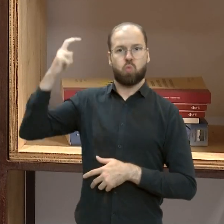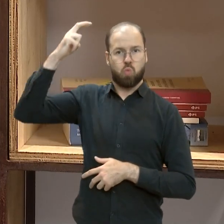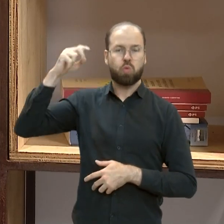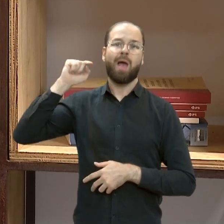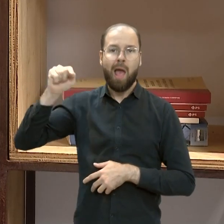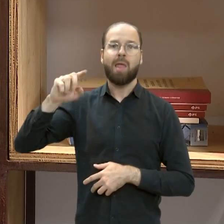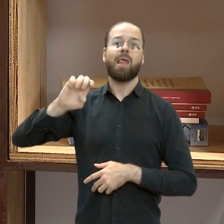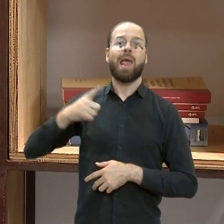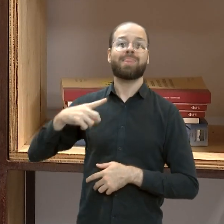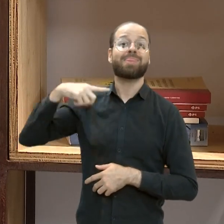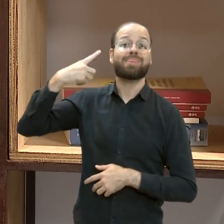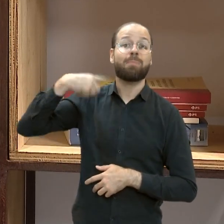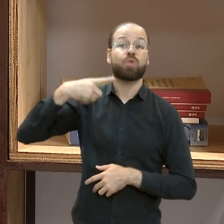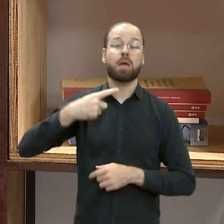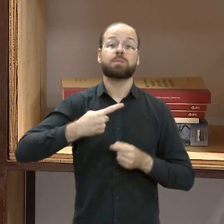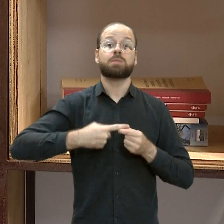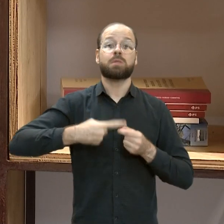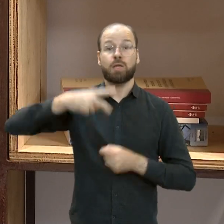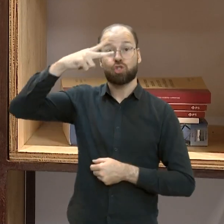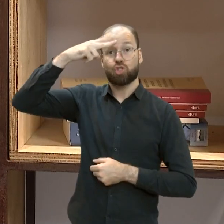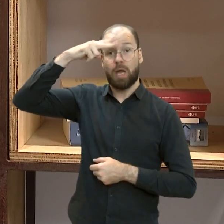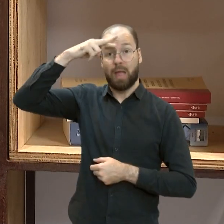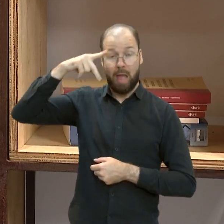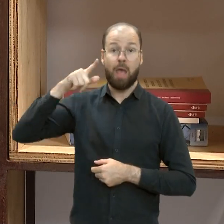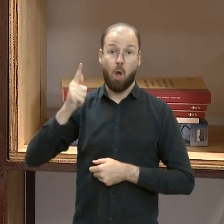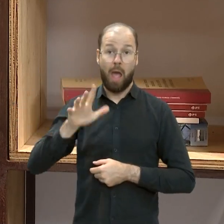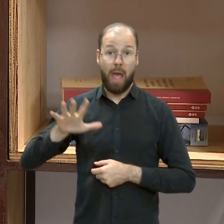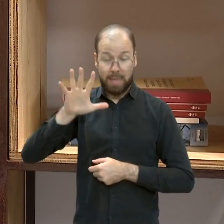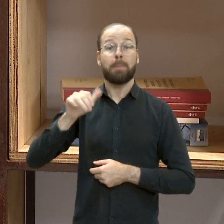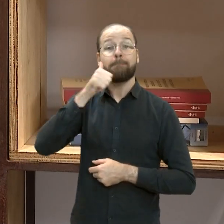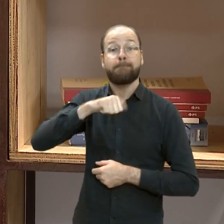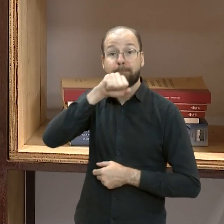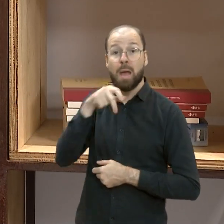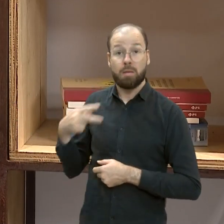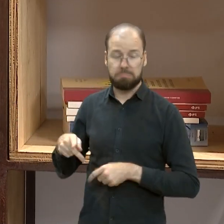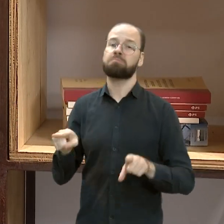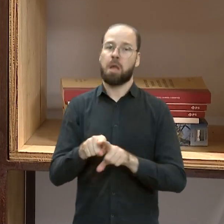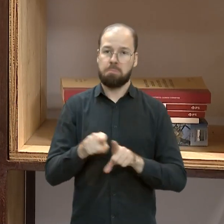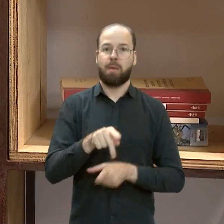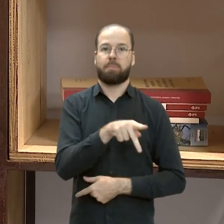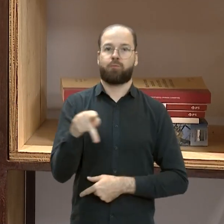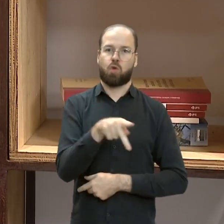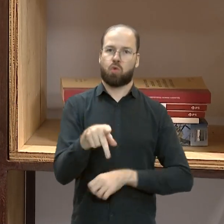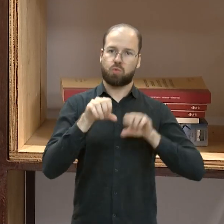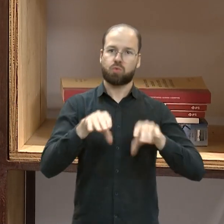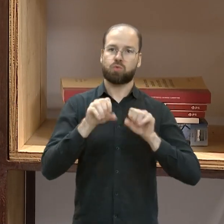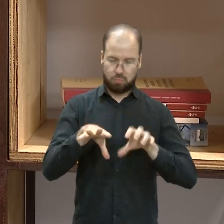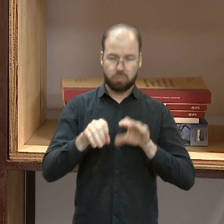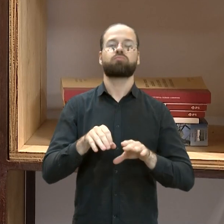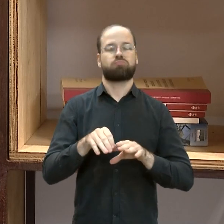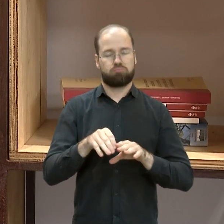Goiás. A mãe também, uma mulher culta, né? Que era professora, mestre de escola e...